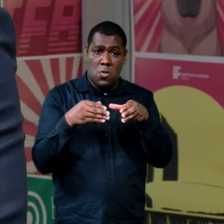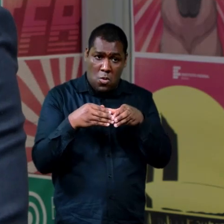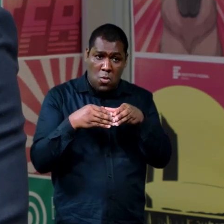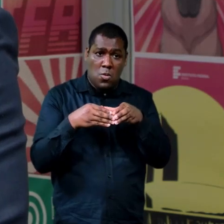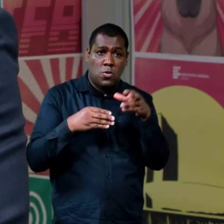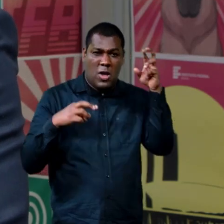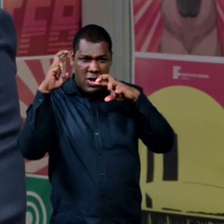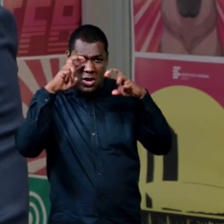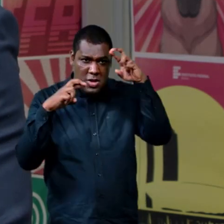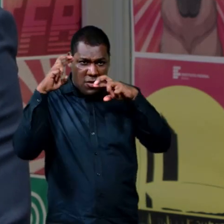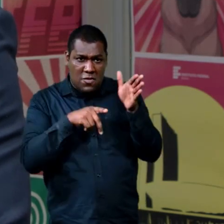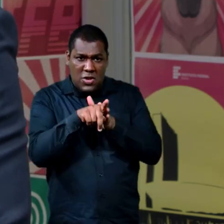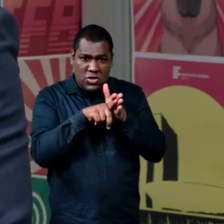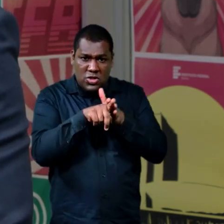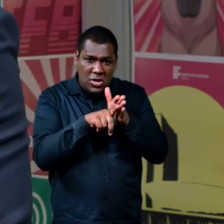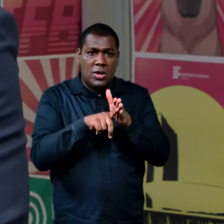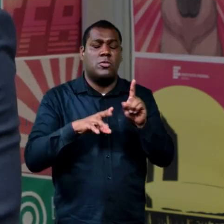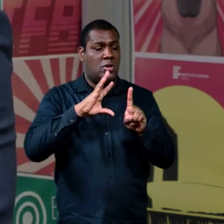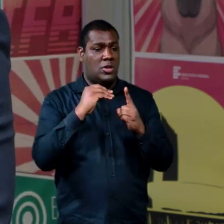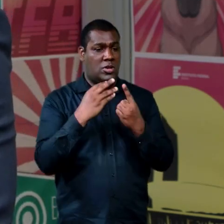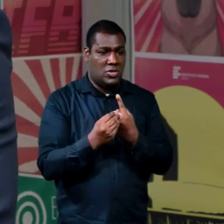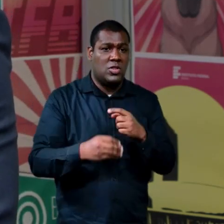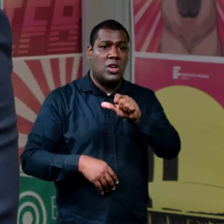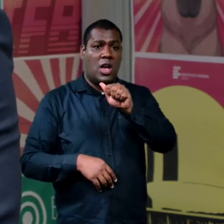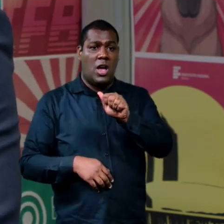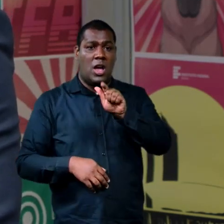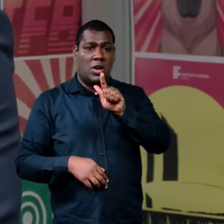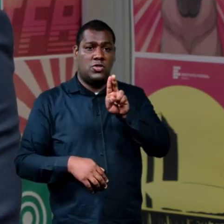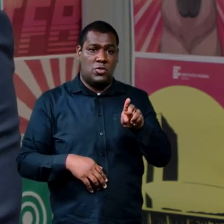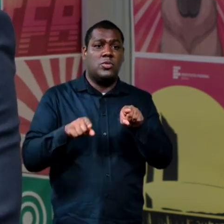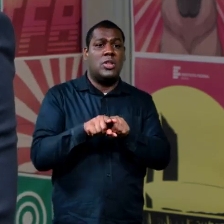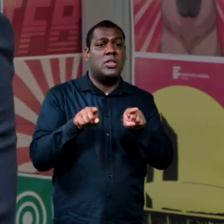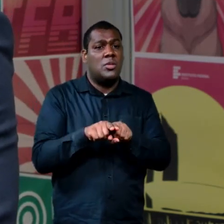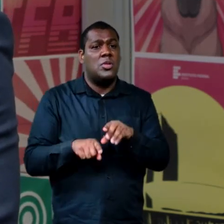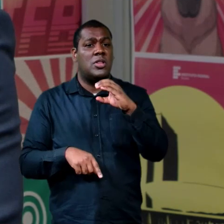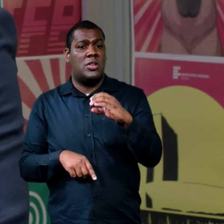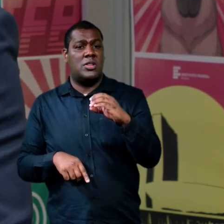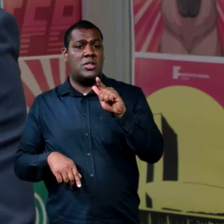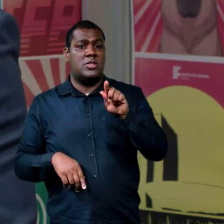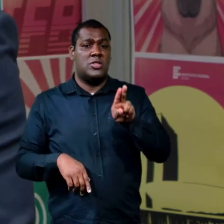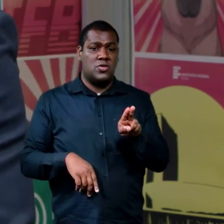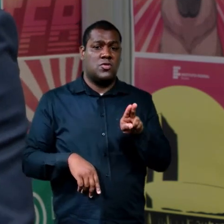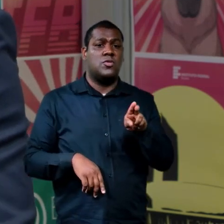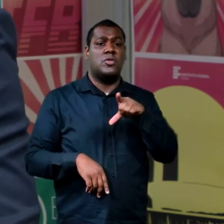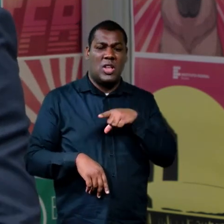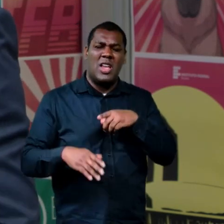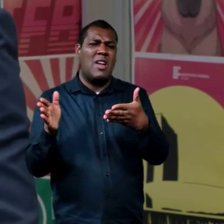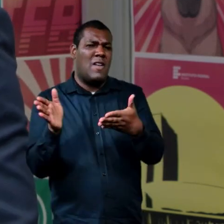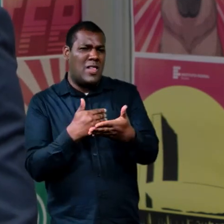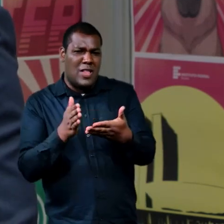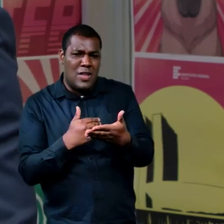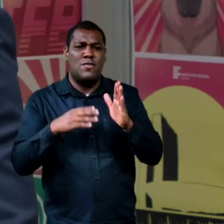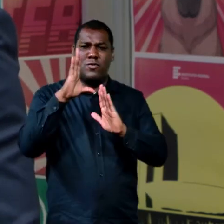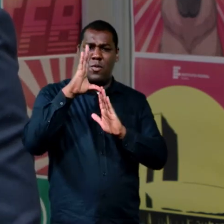assédio. A AGU, tanto a AGU como a Controladoria Geral da União, a CGU, tem guias. Então, nós temos